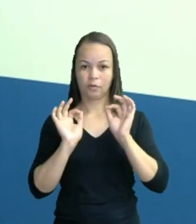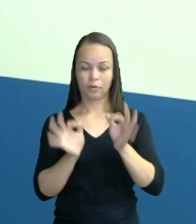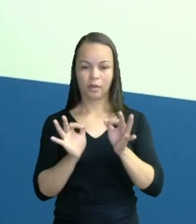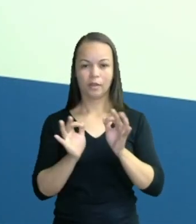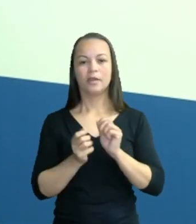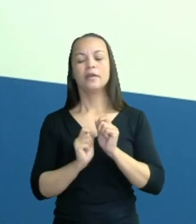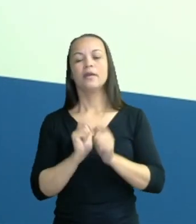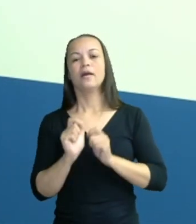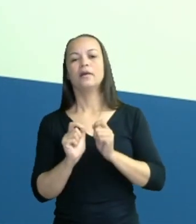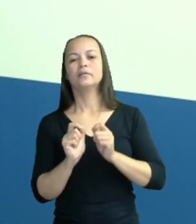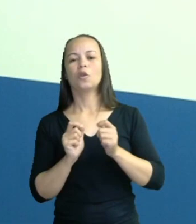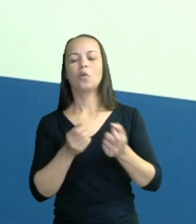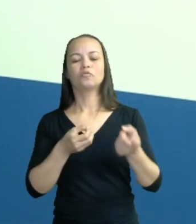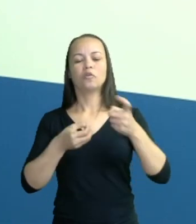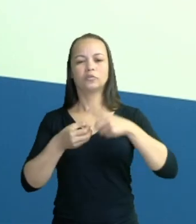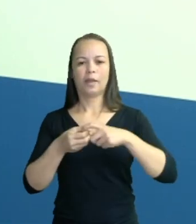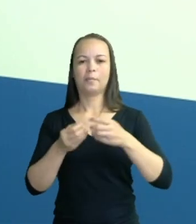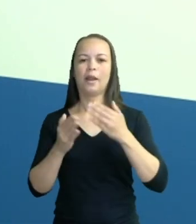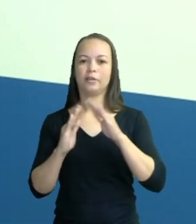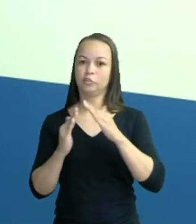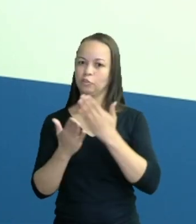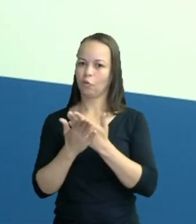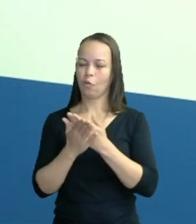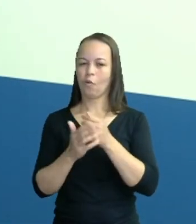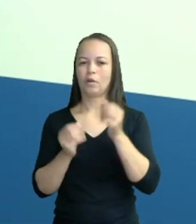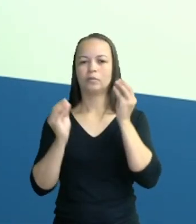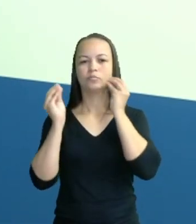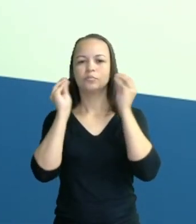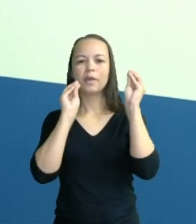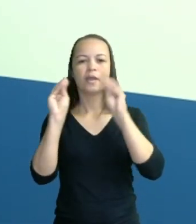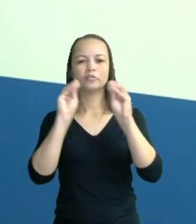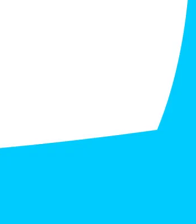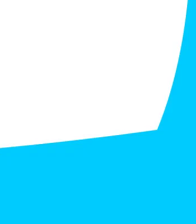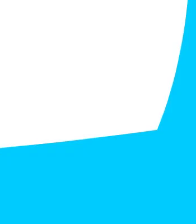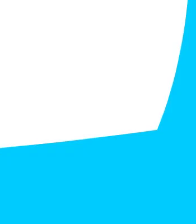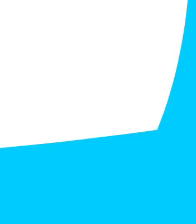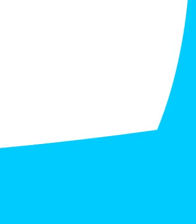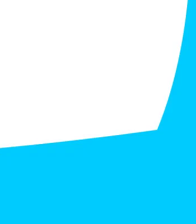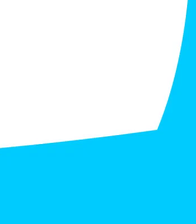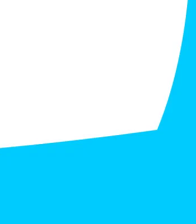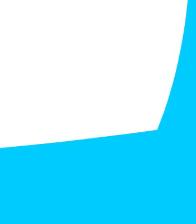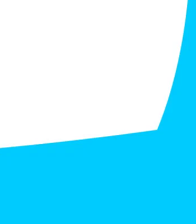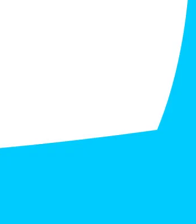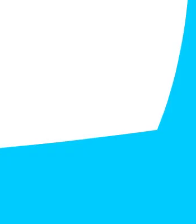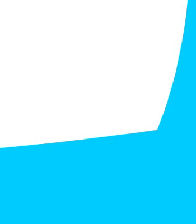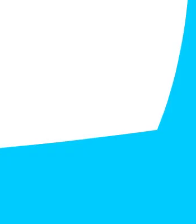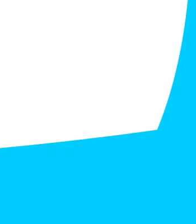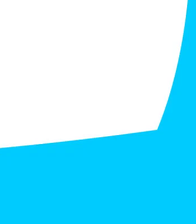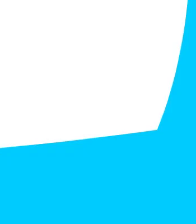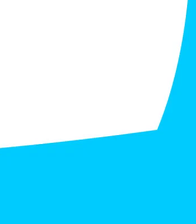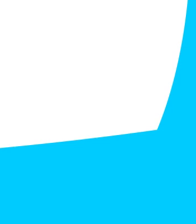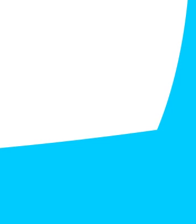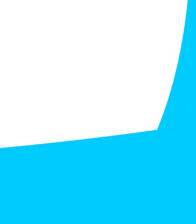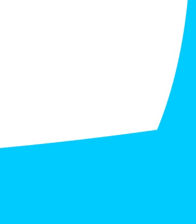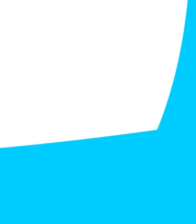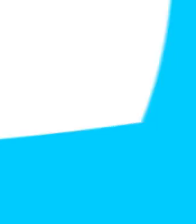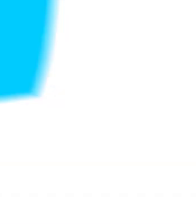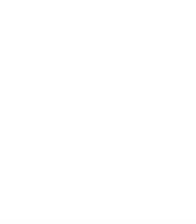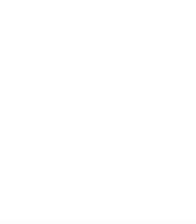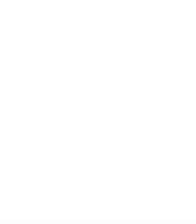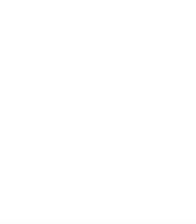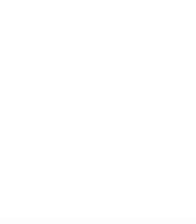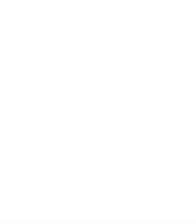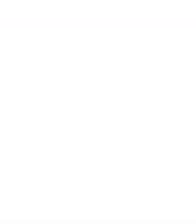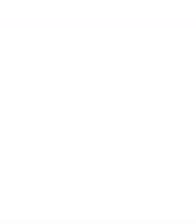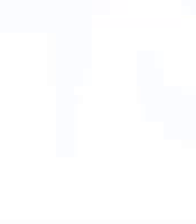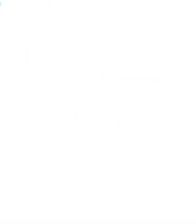foto ou grava e manda para a professora, tá certo? Tia Raquel tá muito feliz por estar nesse momento, tá? E hoje